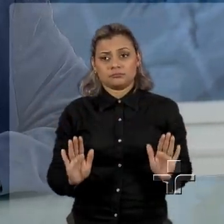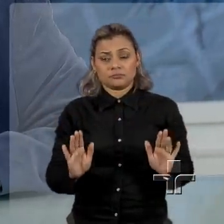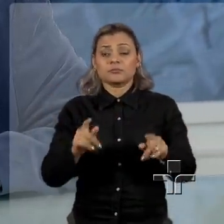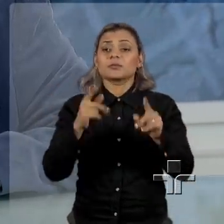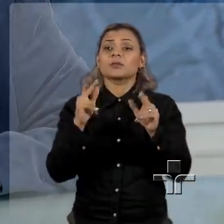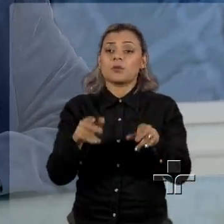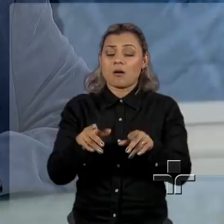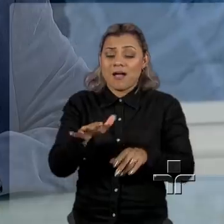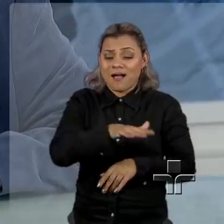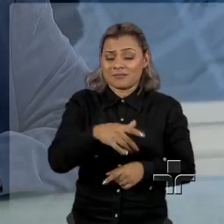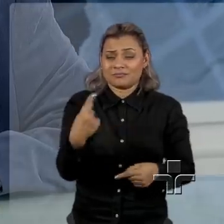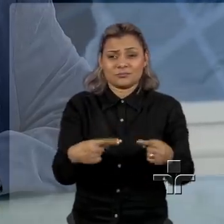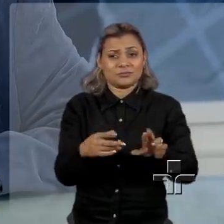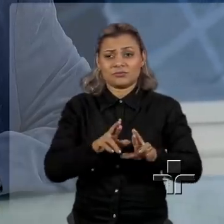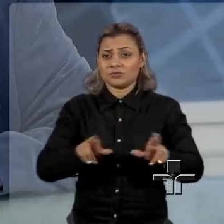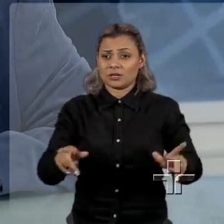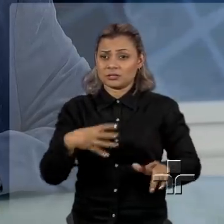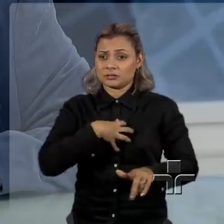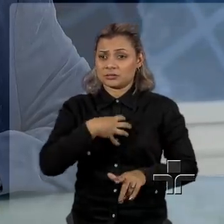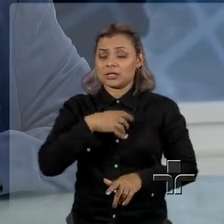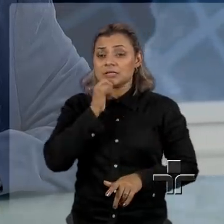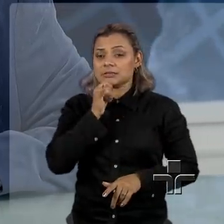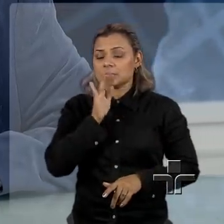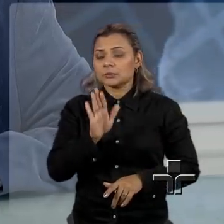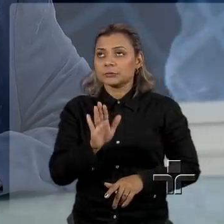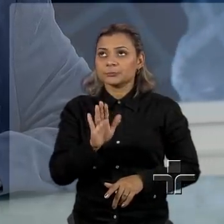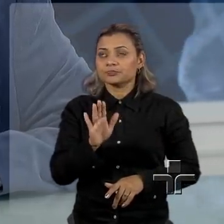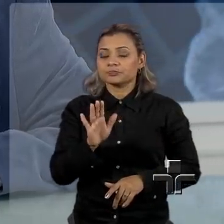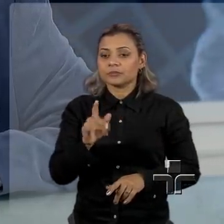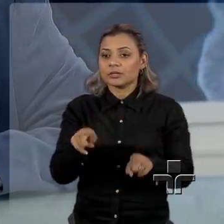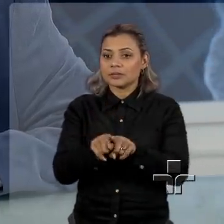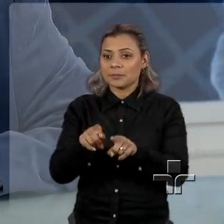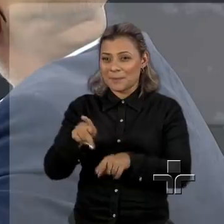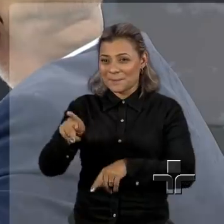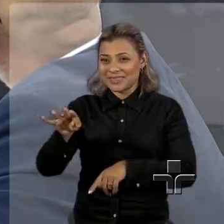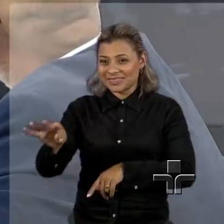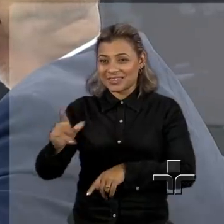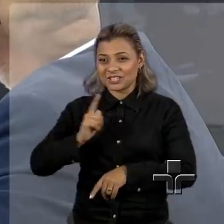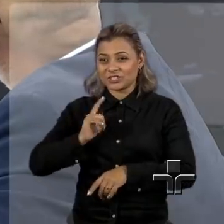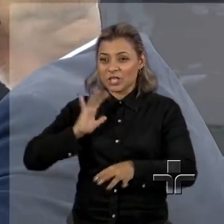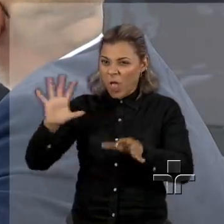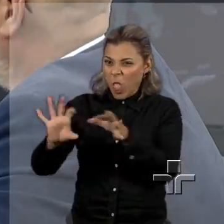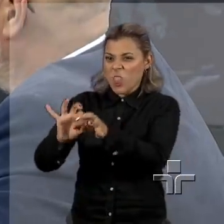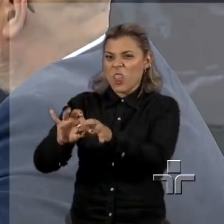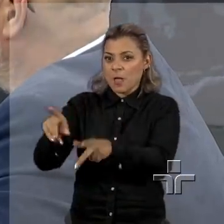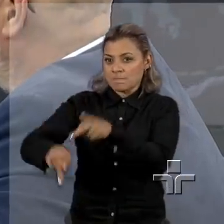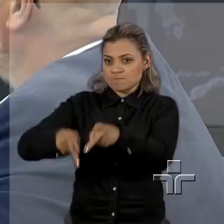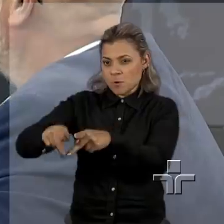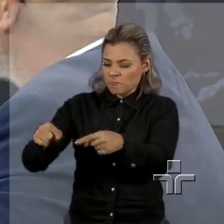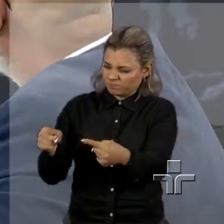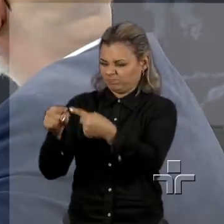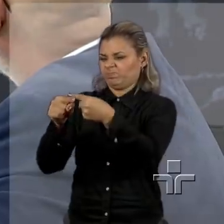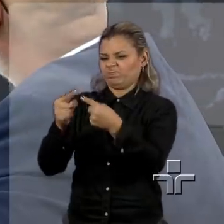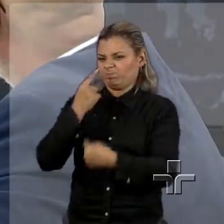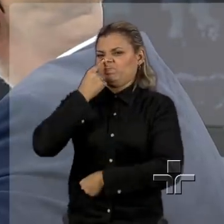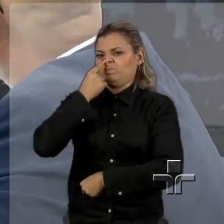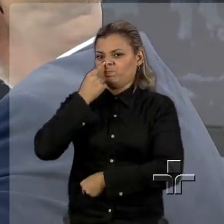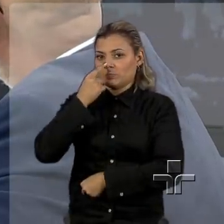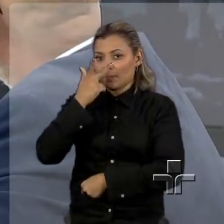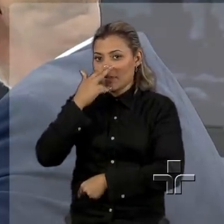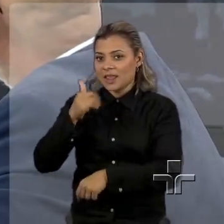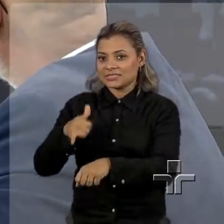político e do vínculo supostamente republicano que o PT tinha com o país, e vínculo esse que aparentemente foi